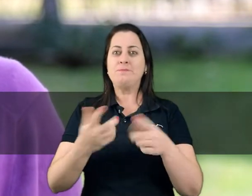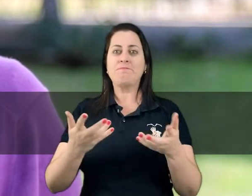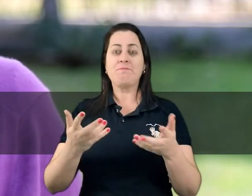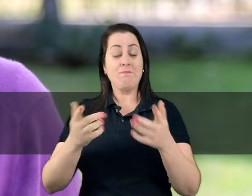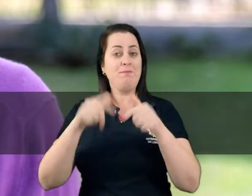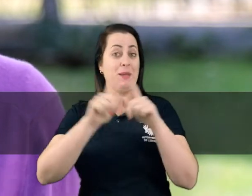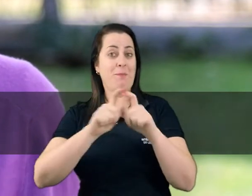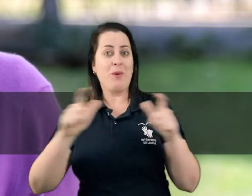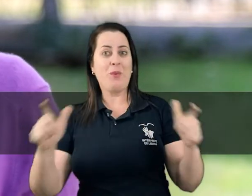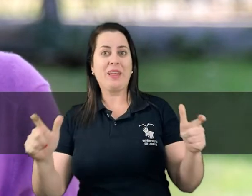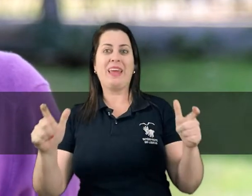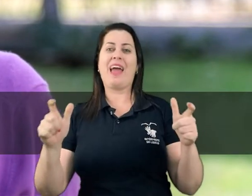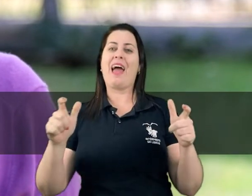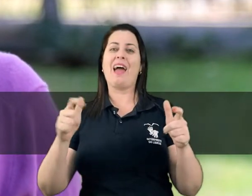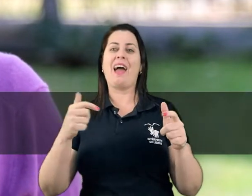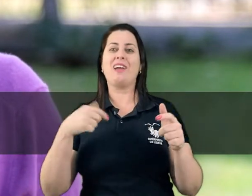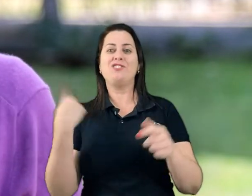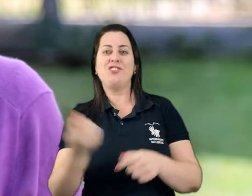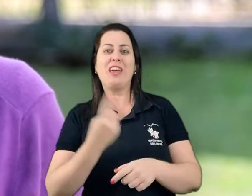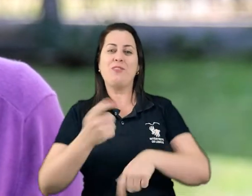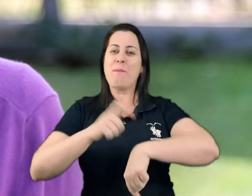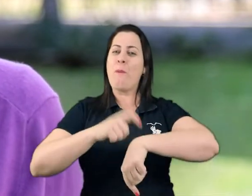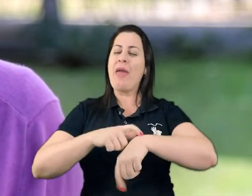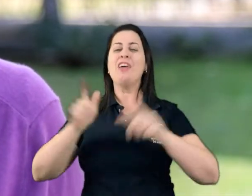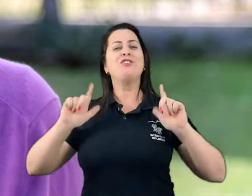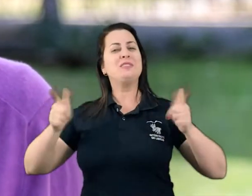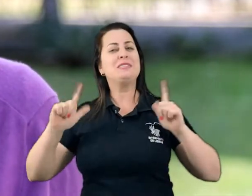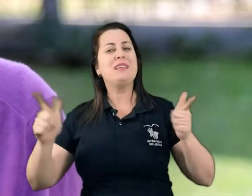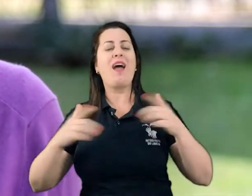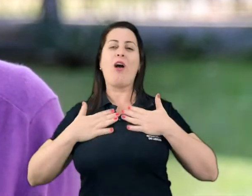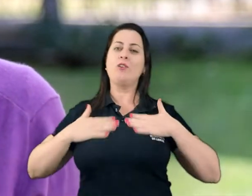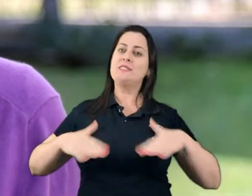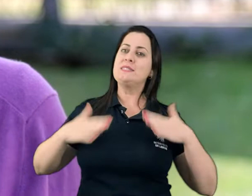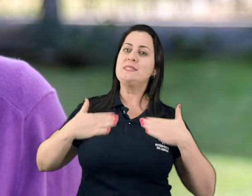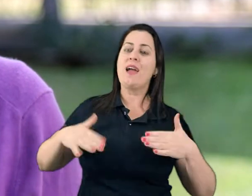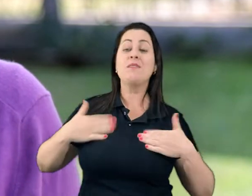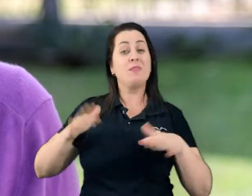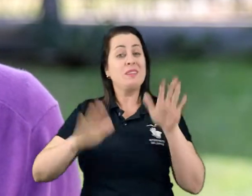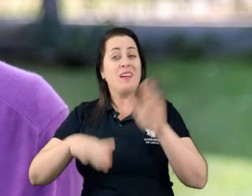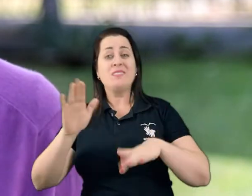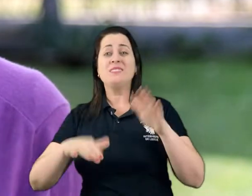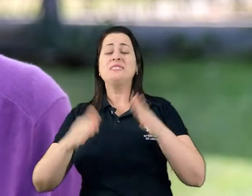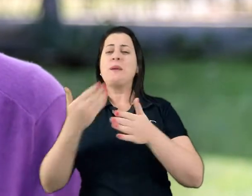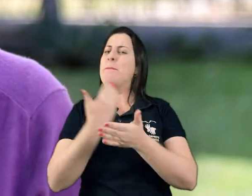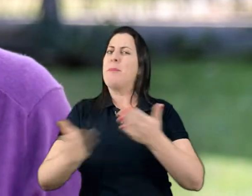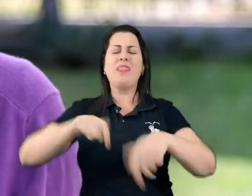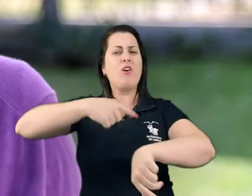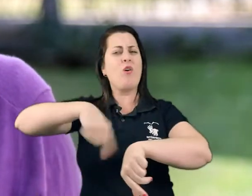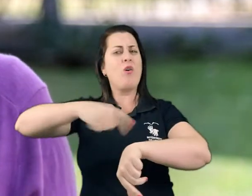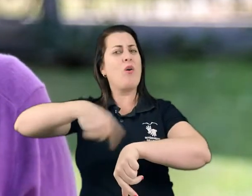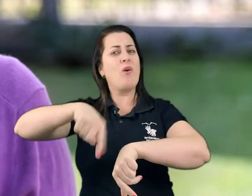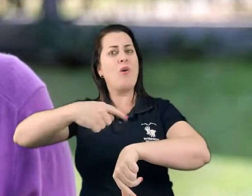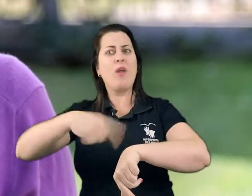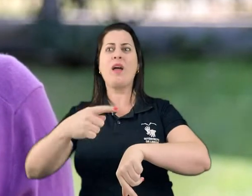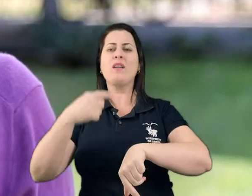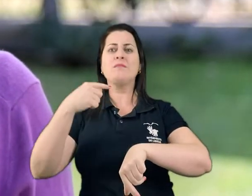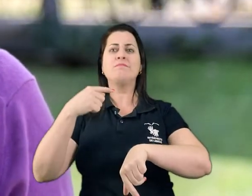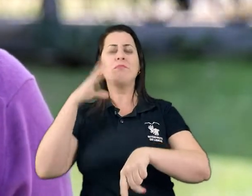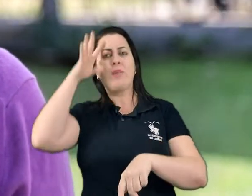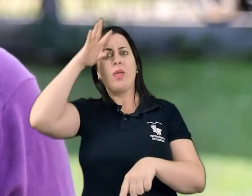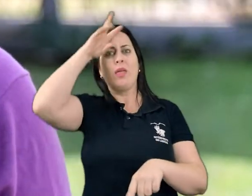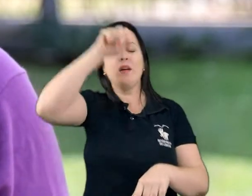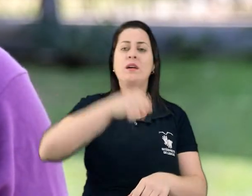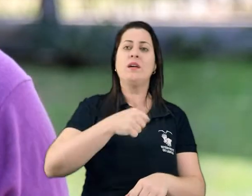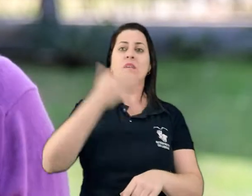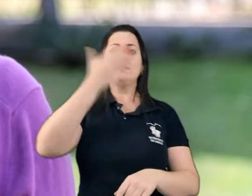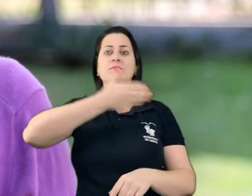pouco porque apesar de na maioria das vezes você tá ali para para o momento de diversão de lazer Às vezes você perde